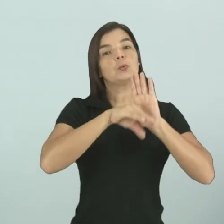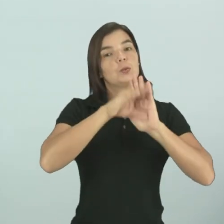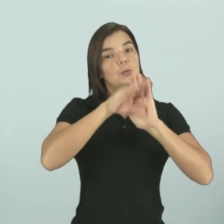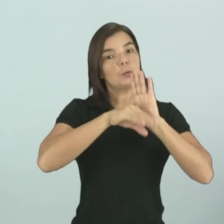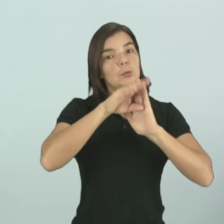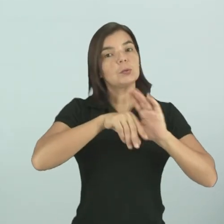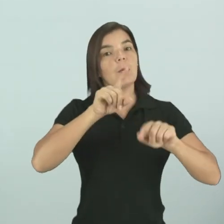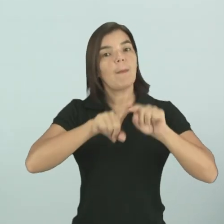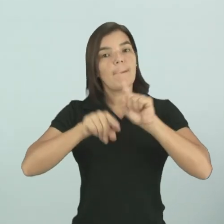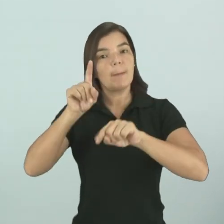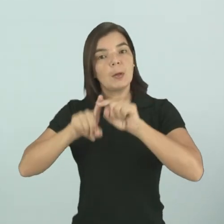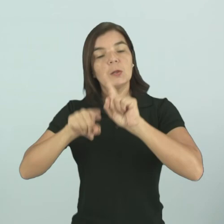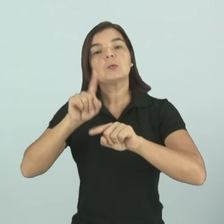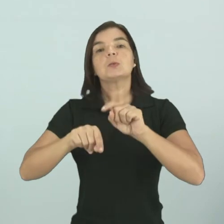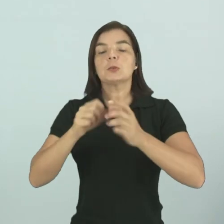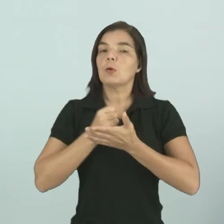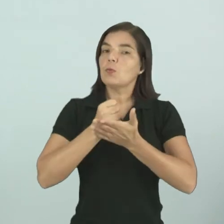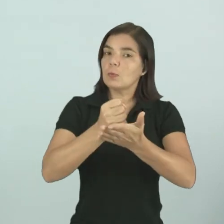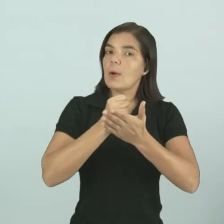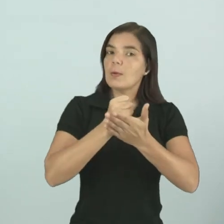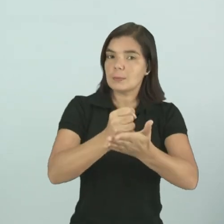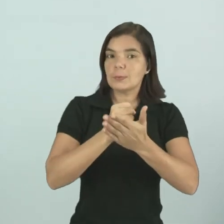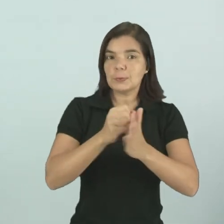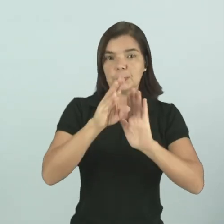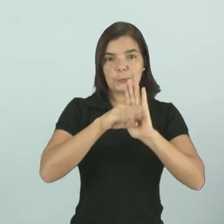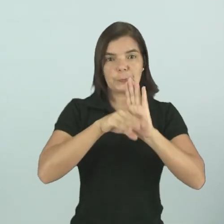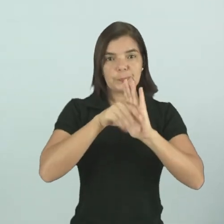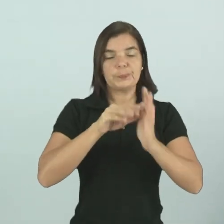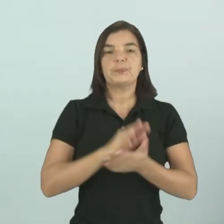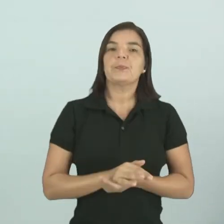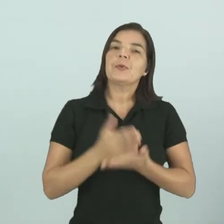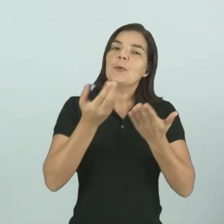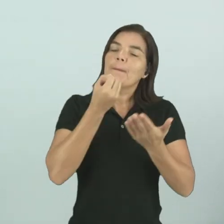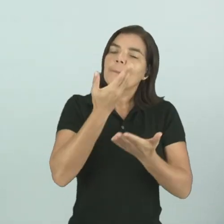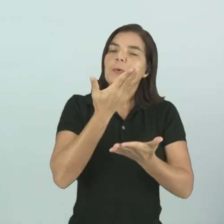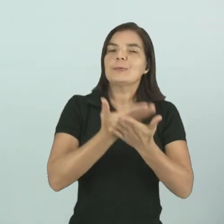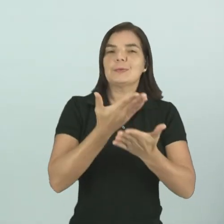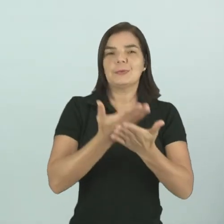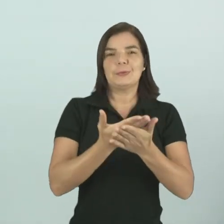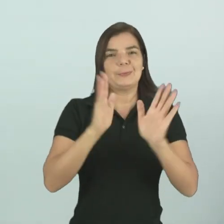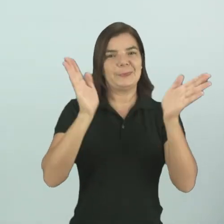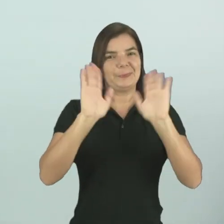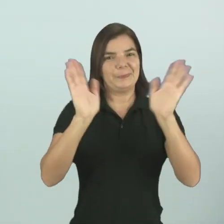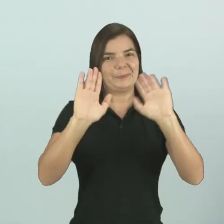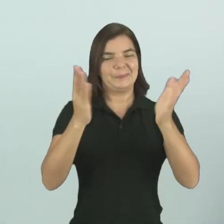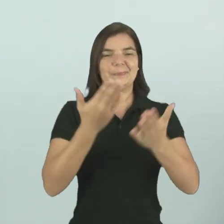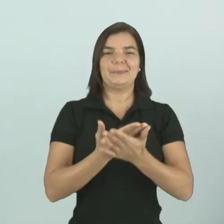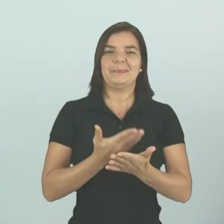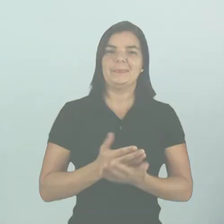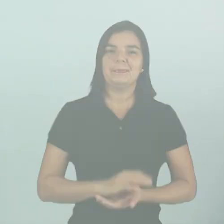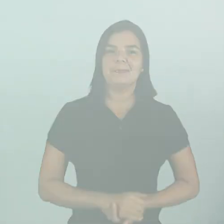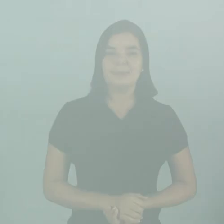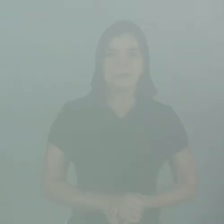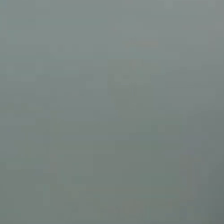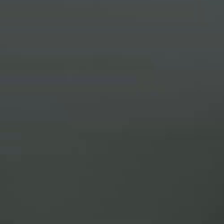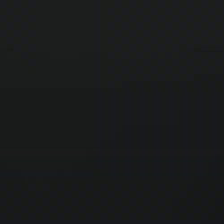outros materiais que vão dar suporte para esse conteúdo. Bons estudos e até a próxima aula!